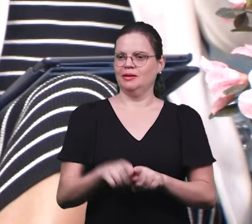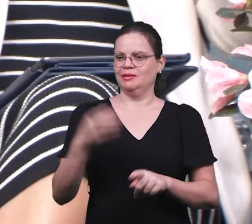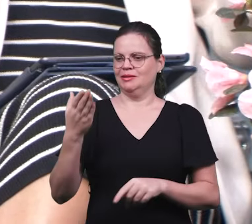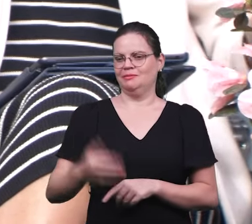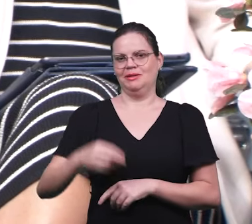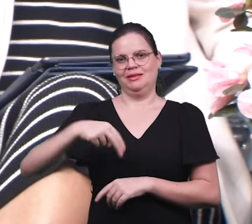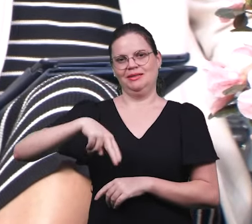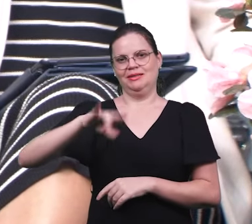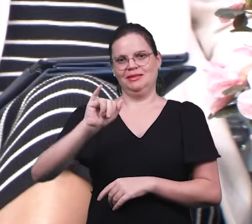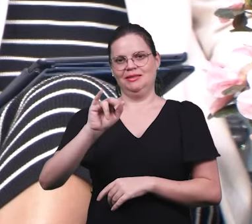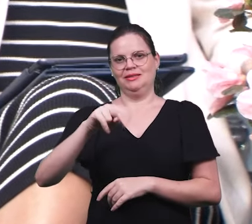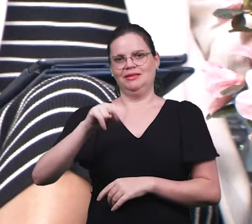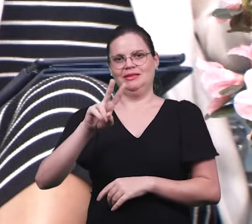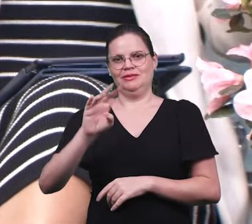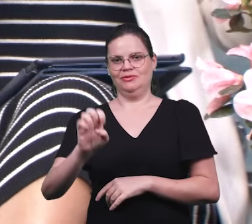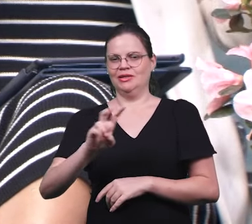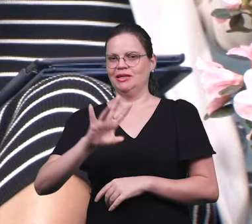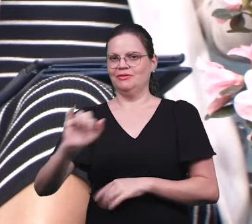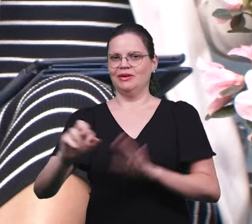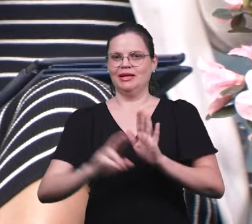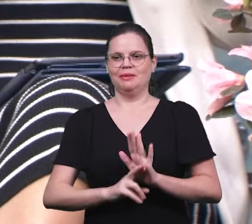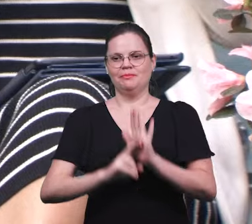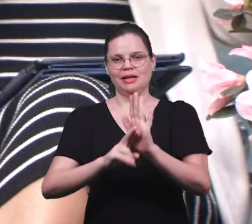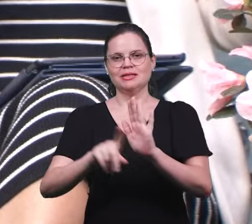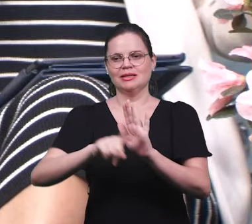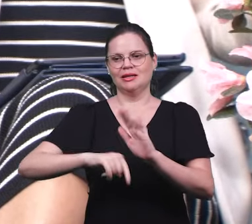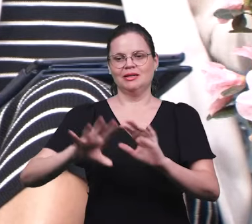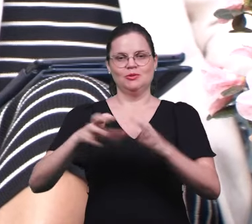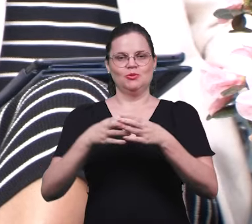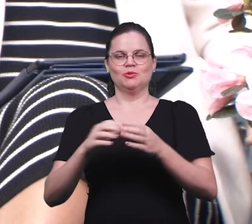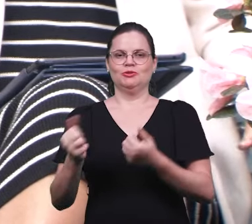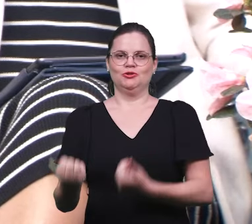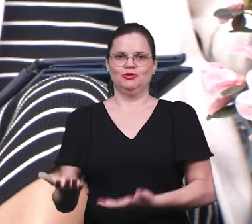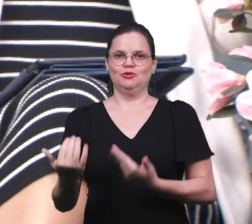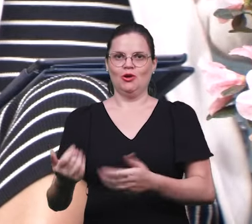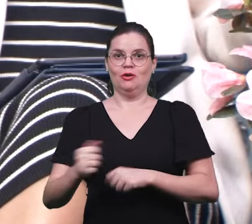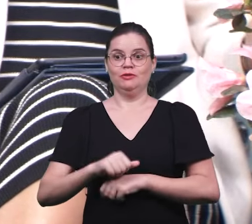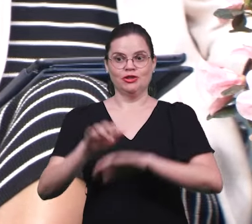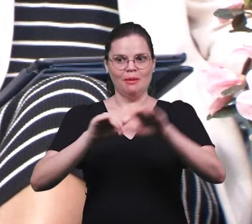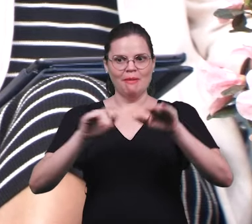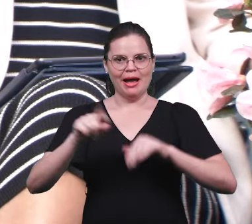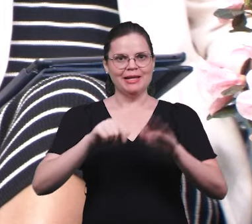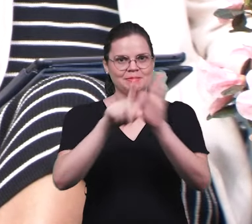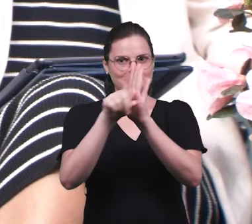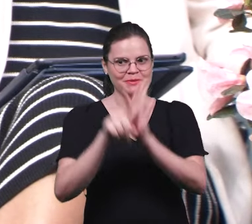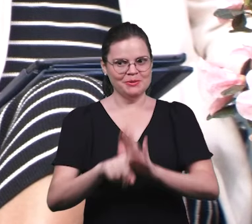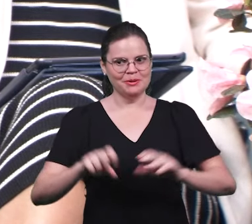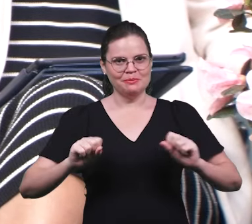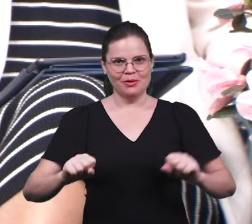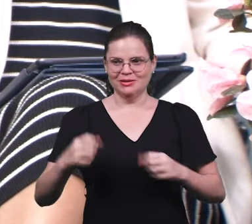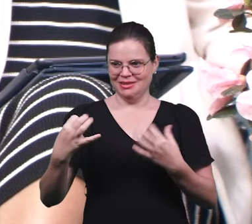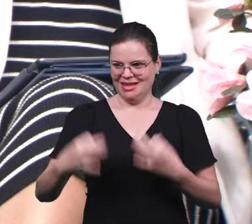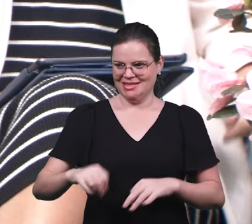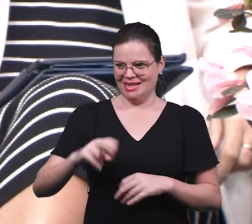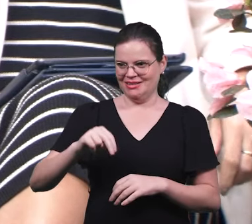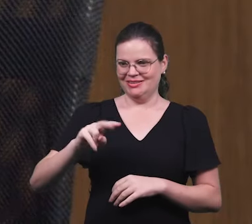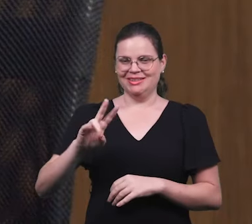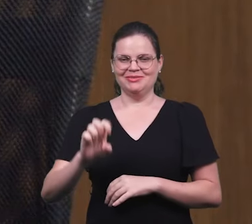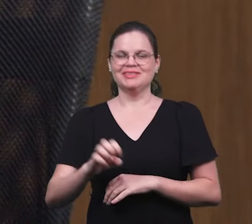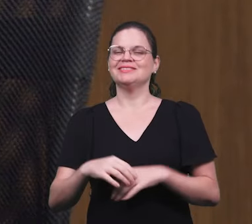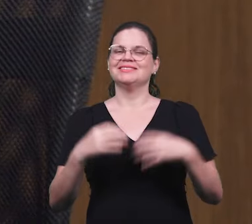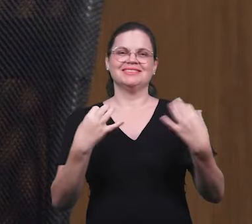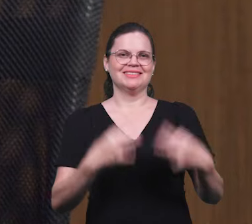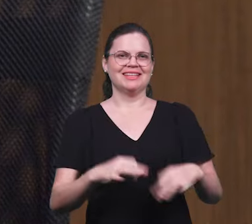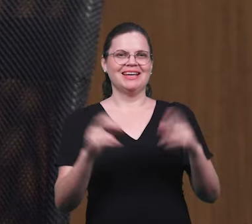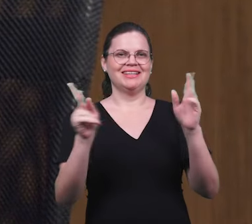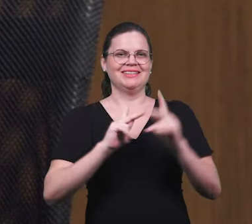com a Nínive, que vai representar aqui os jovens, cuidar deles, chamar eles para pergunta, não é isso mesmo, Nínive? Isso mesmo,